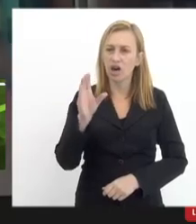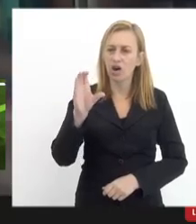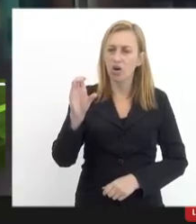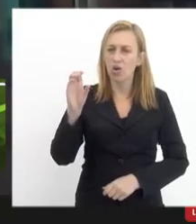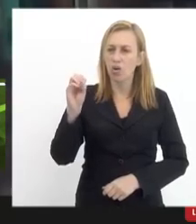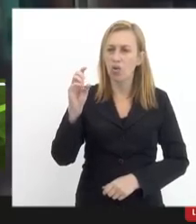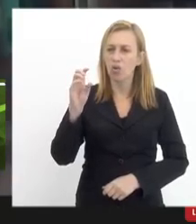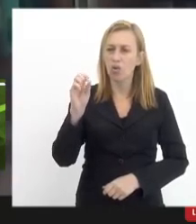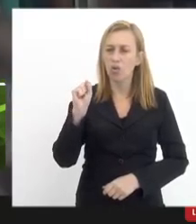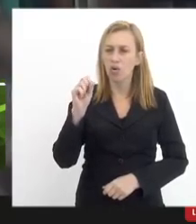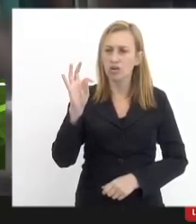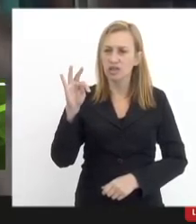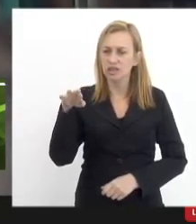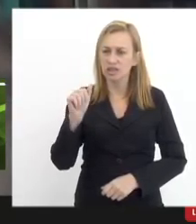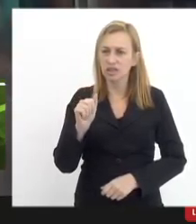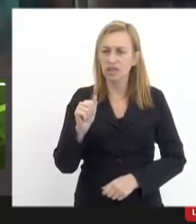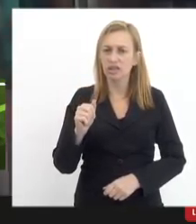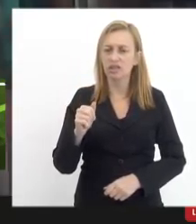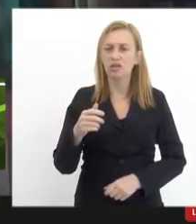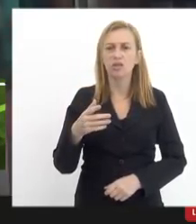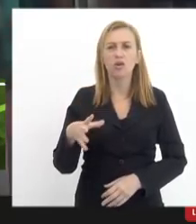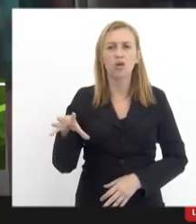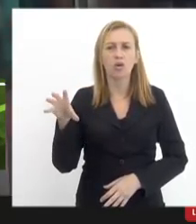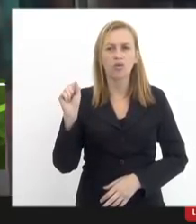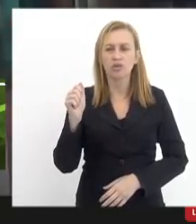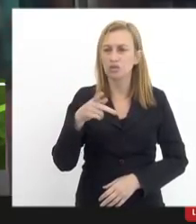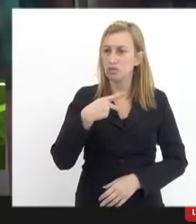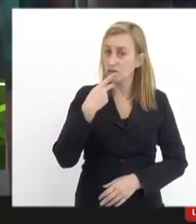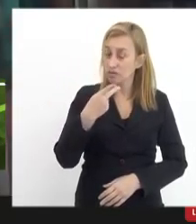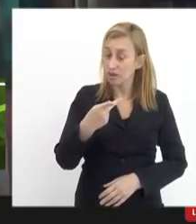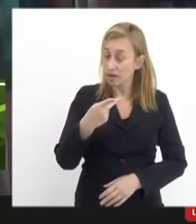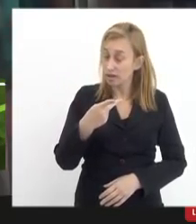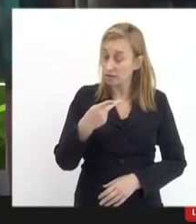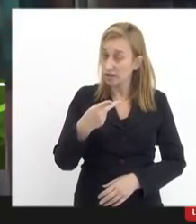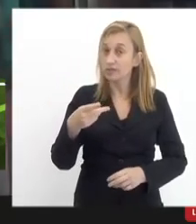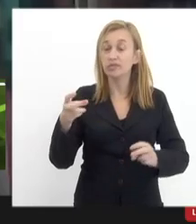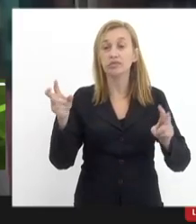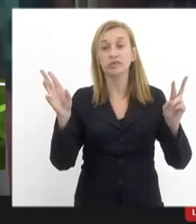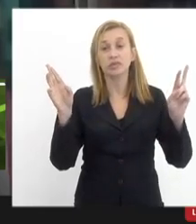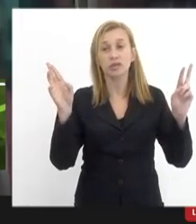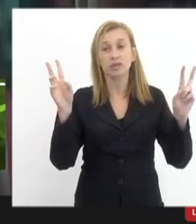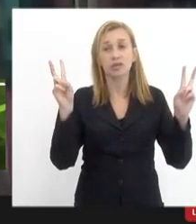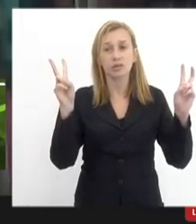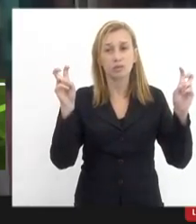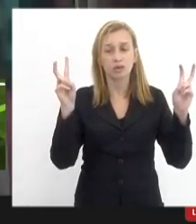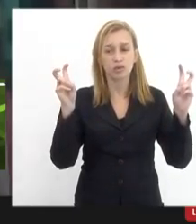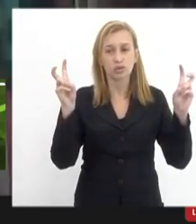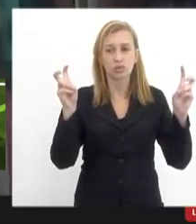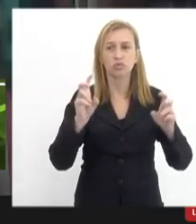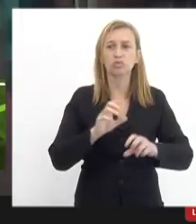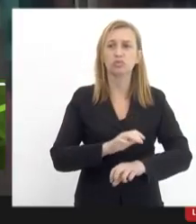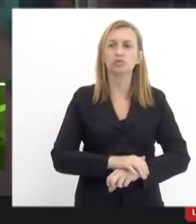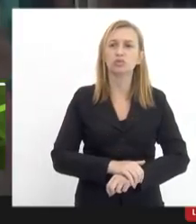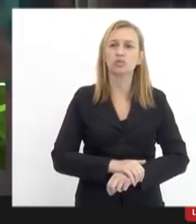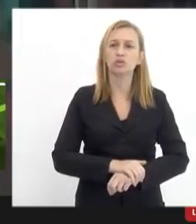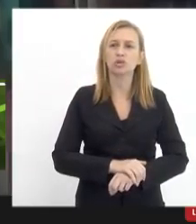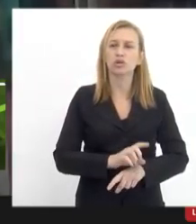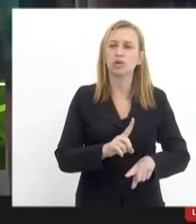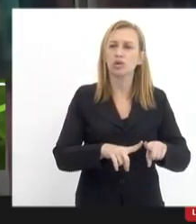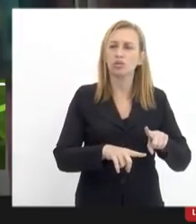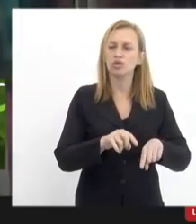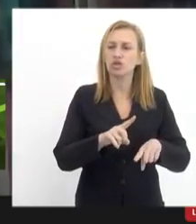para ela para ouvir as suas considerações a respeito do objeto de